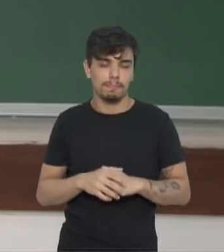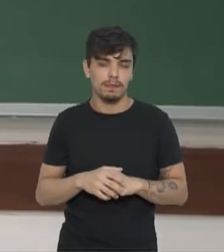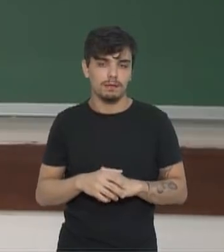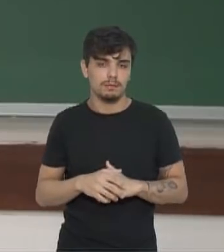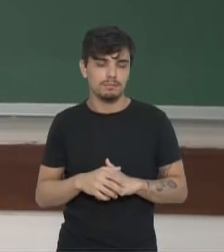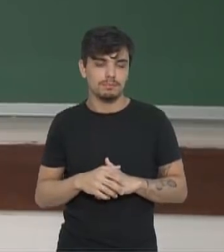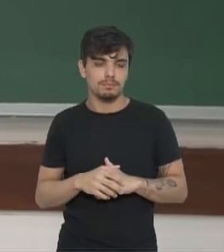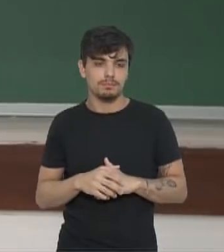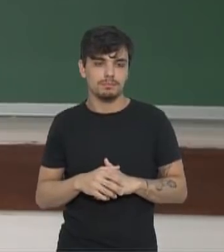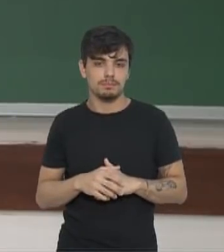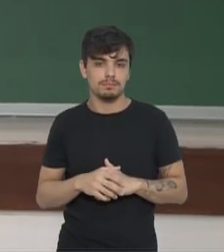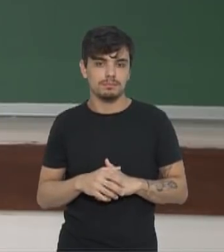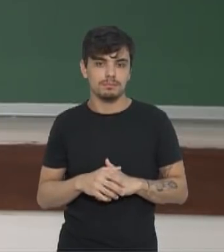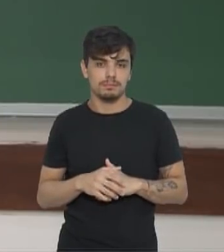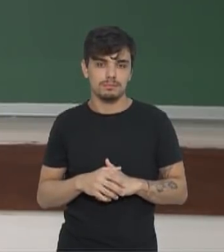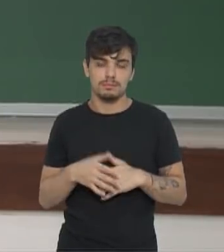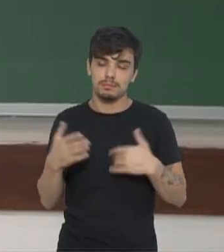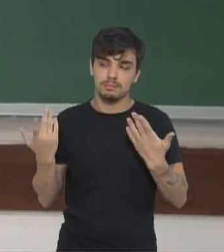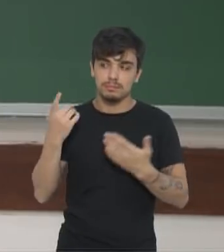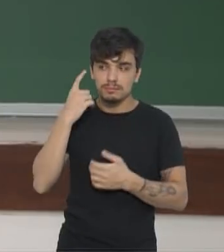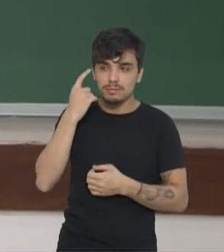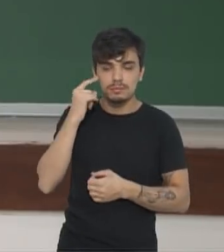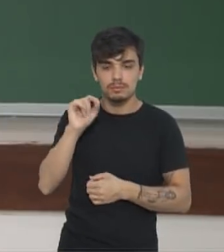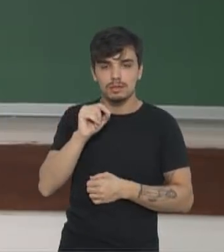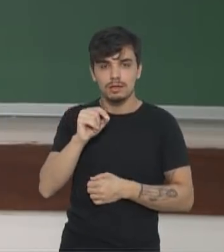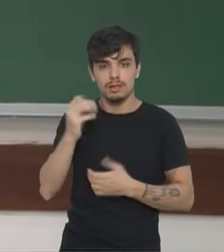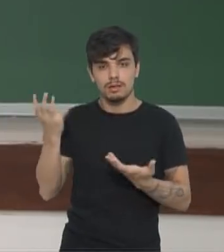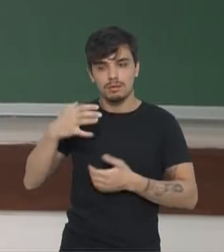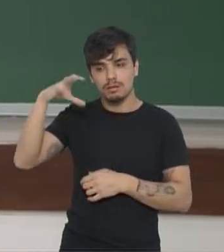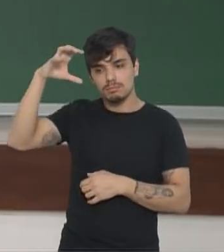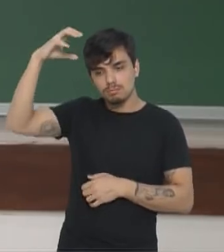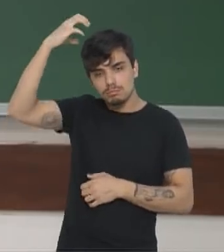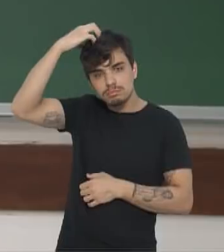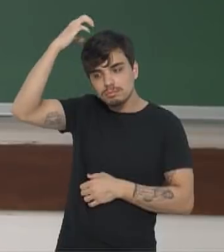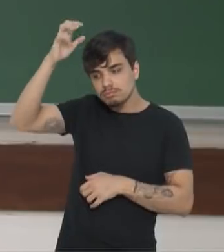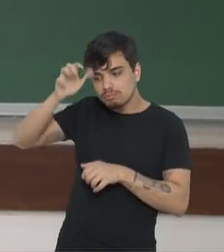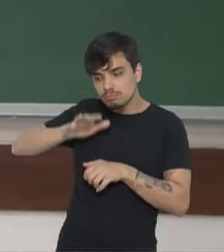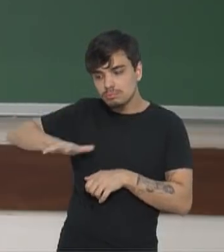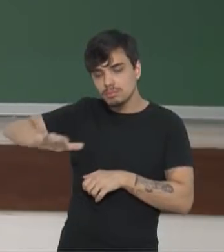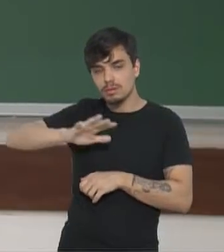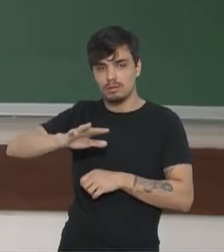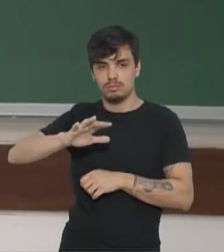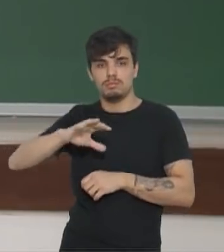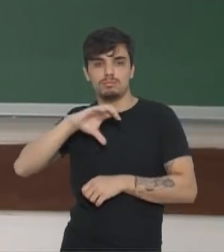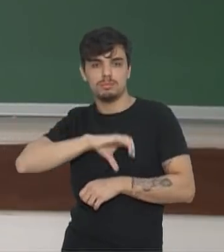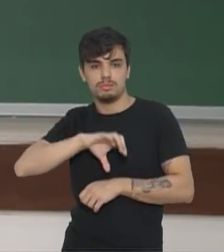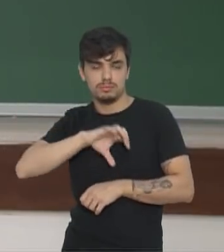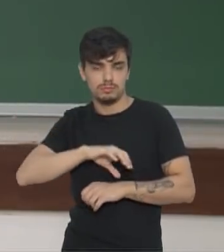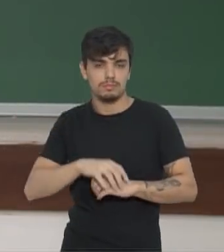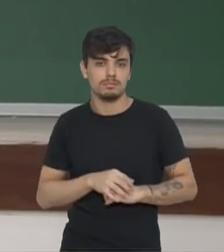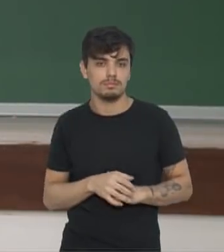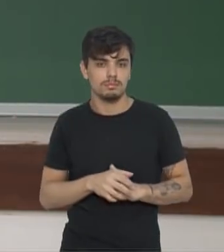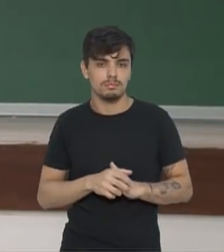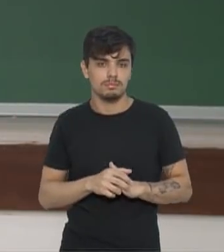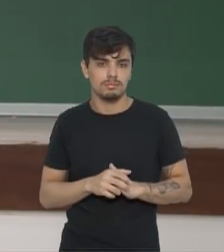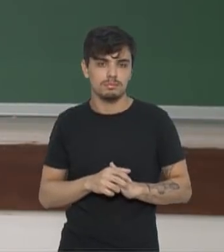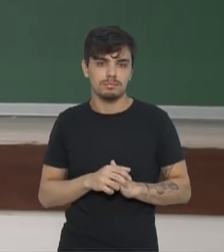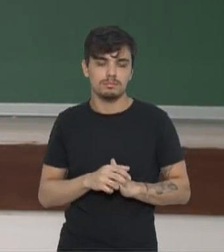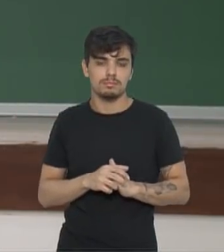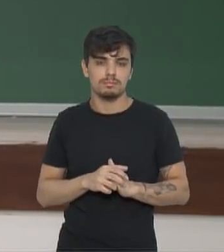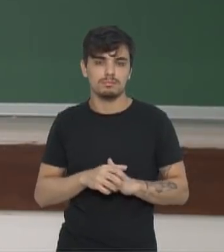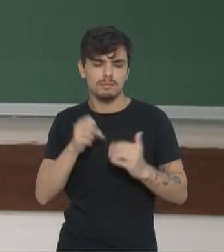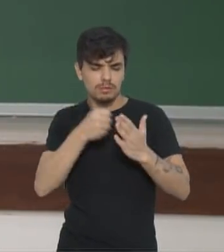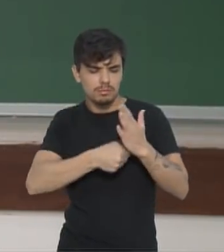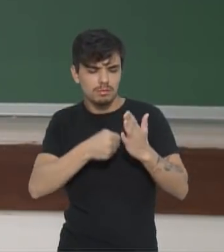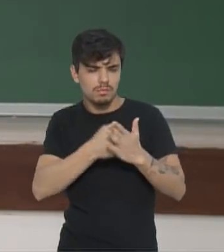que ele pensou, olha, seria bacana um reino português, por que não? É um condado, podemos emancipar. Lutas, jogos de